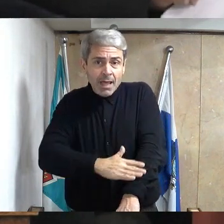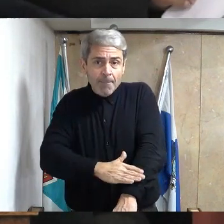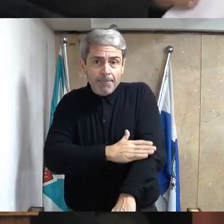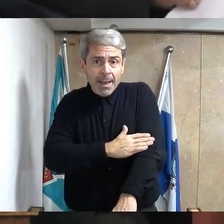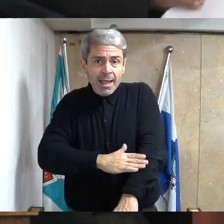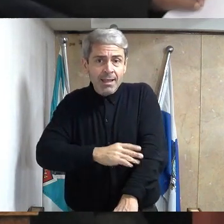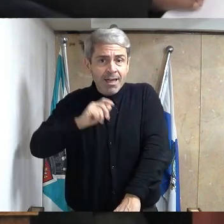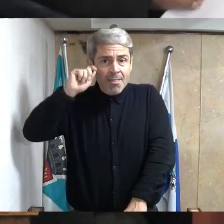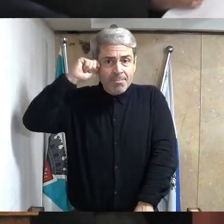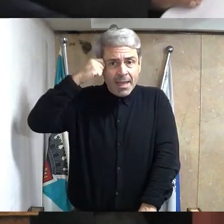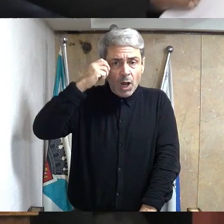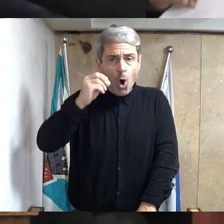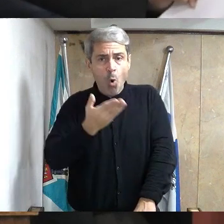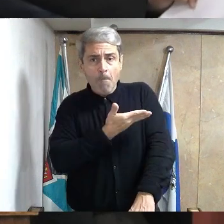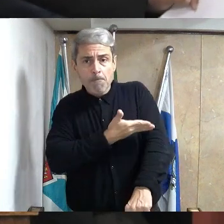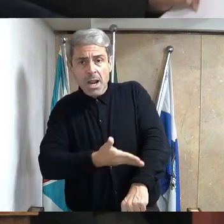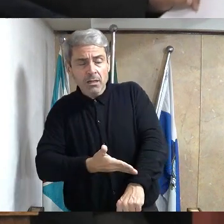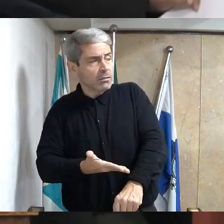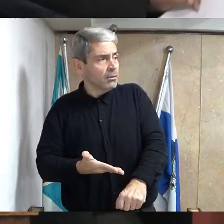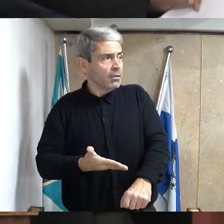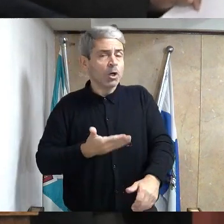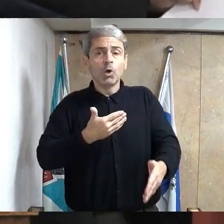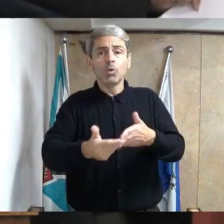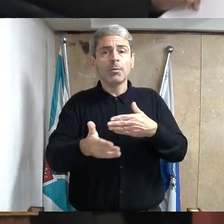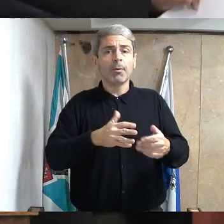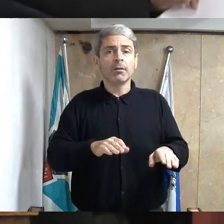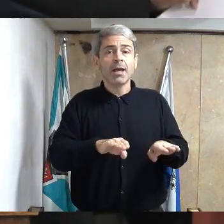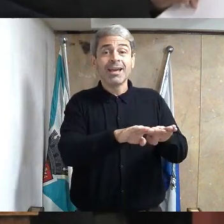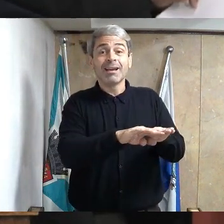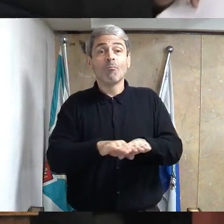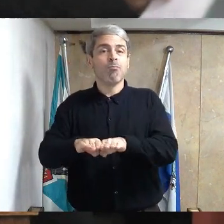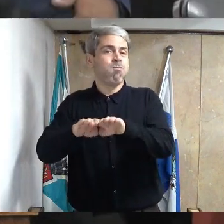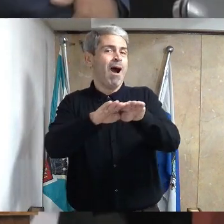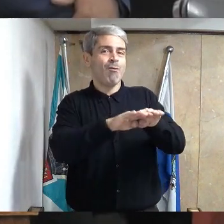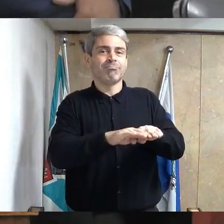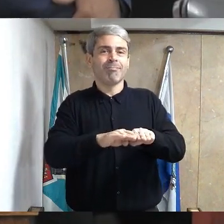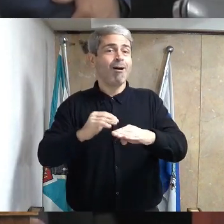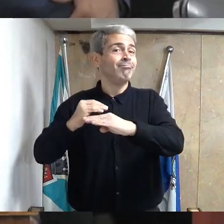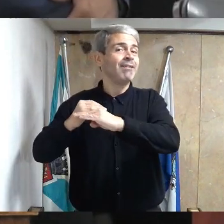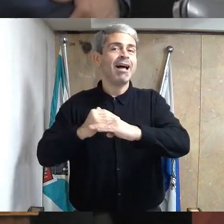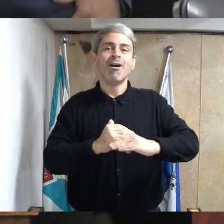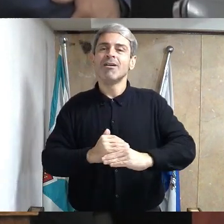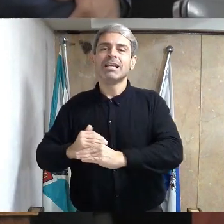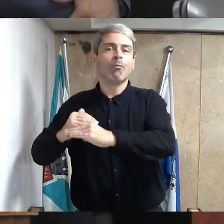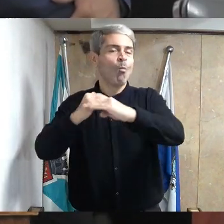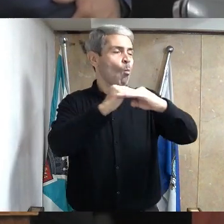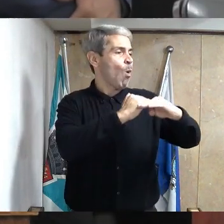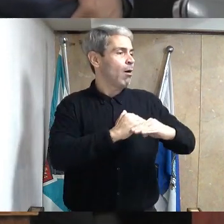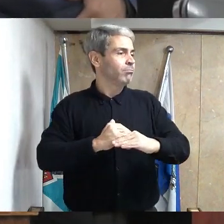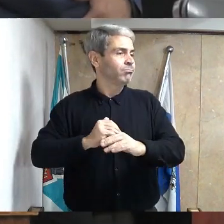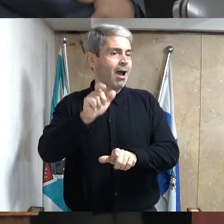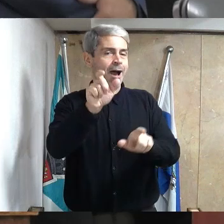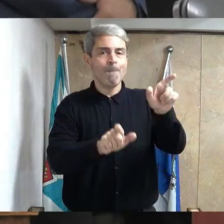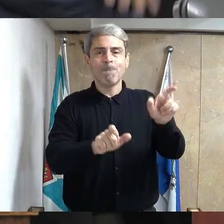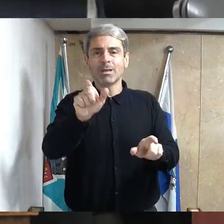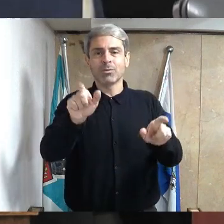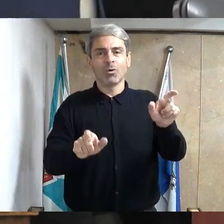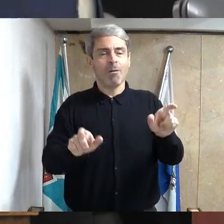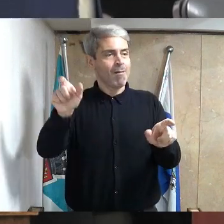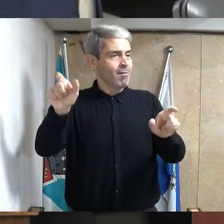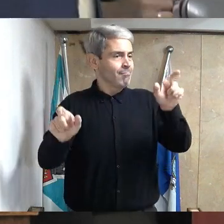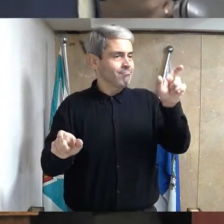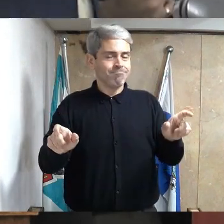negra, né, branca, somos todos iguais, vereadora Deusa. Somos todos iguais.